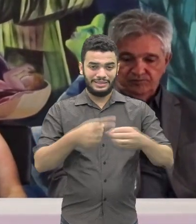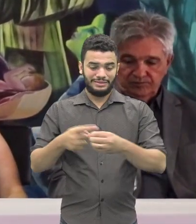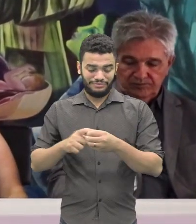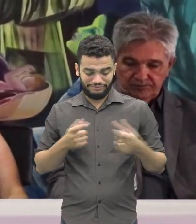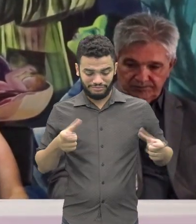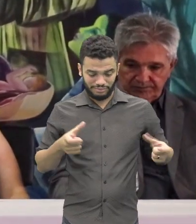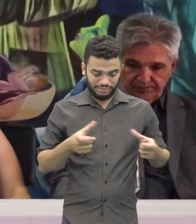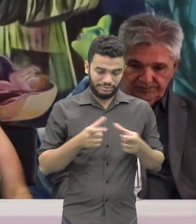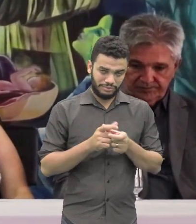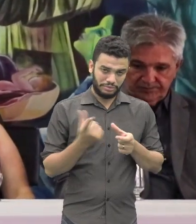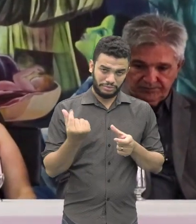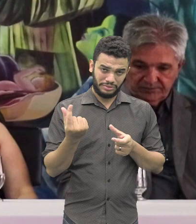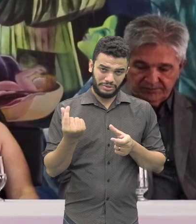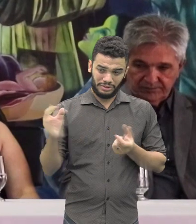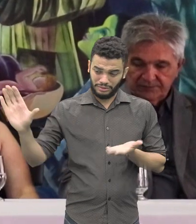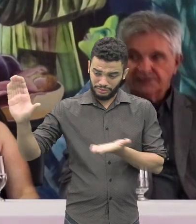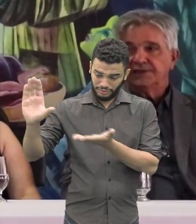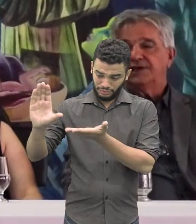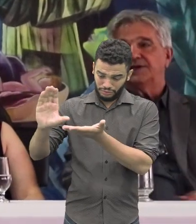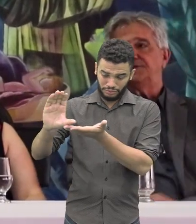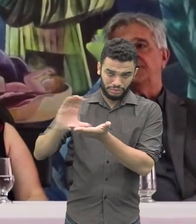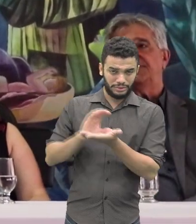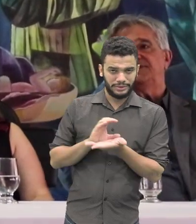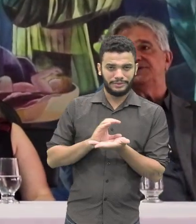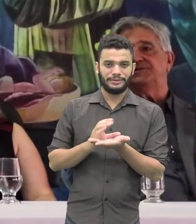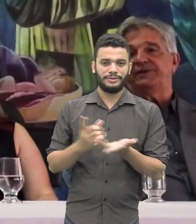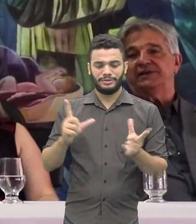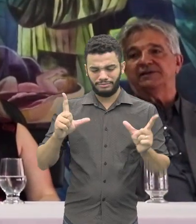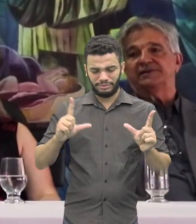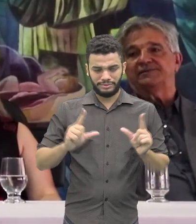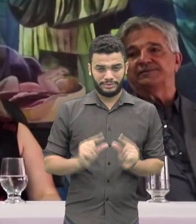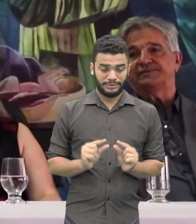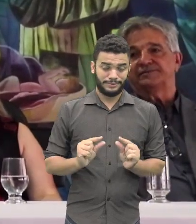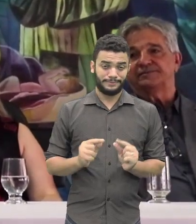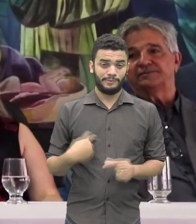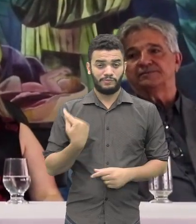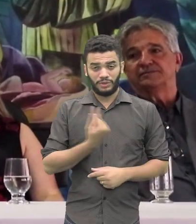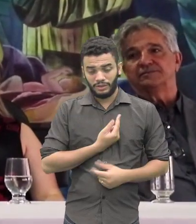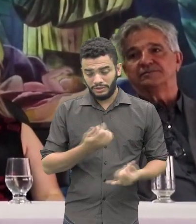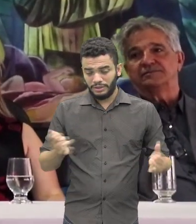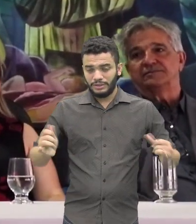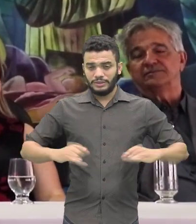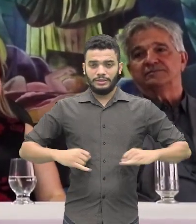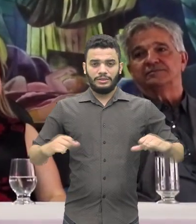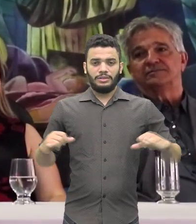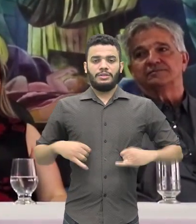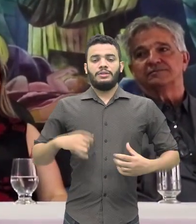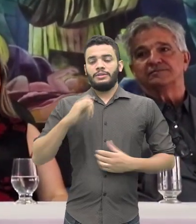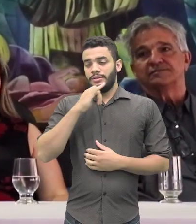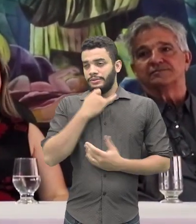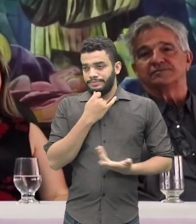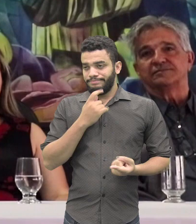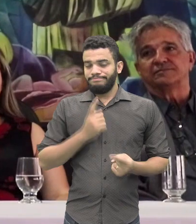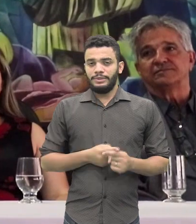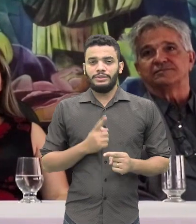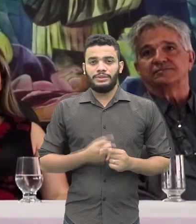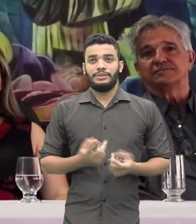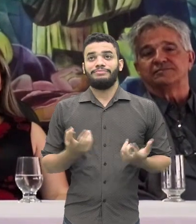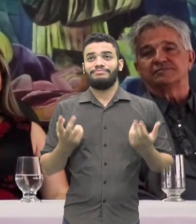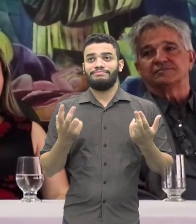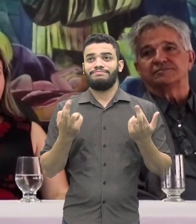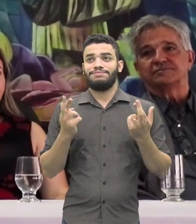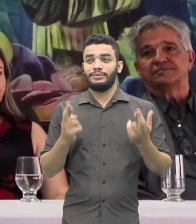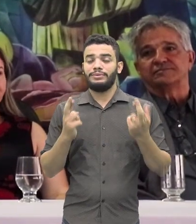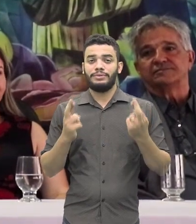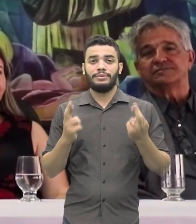menos recurso né se a gente perceber a divisão do bolo então a gente lamenta muito isso porque no fundo no fundo quem tem